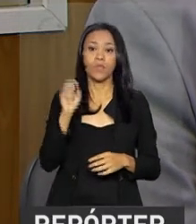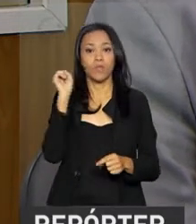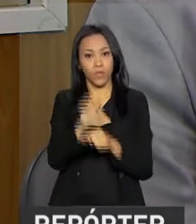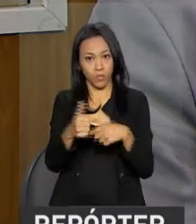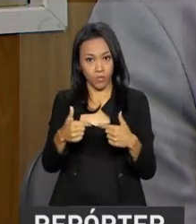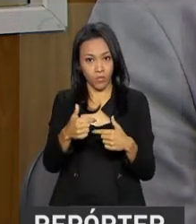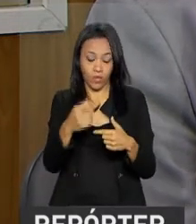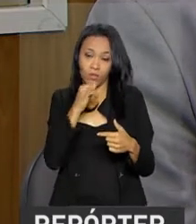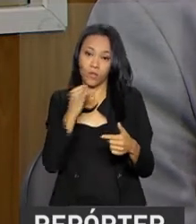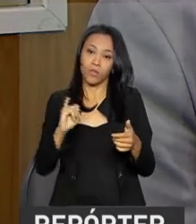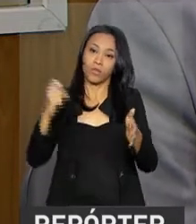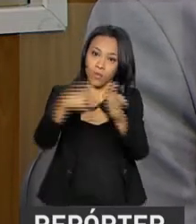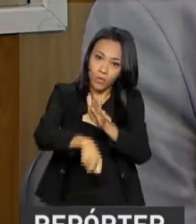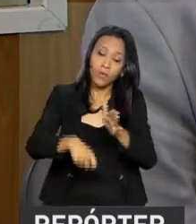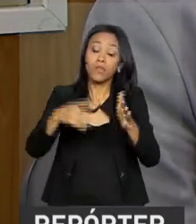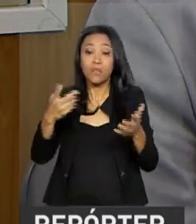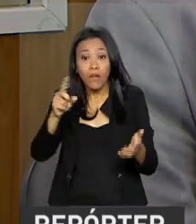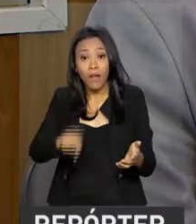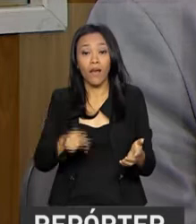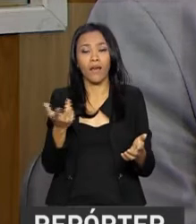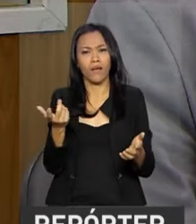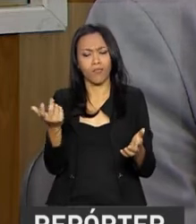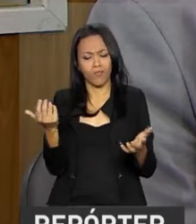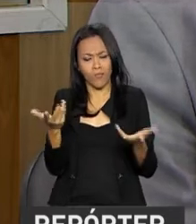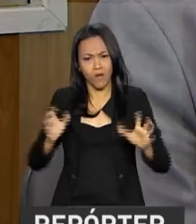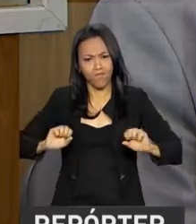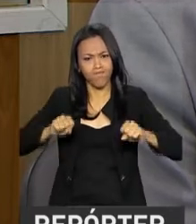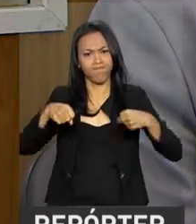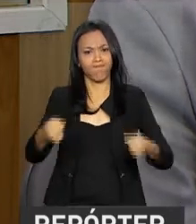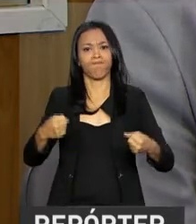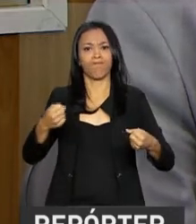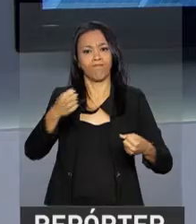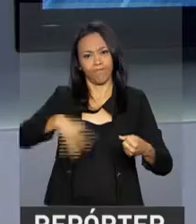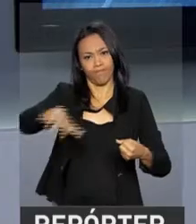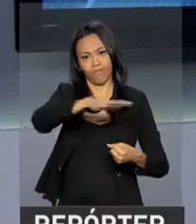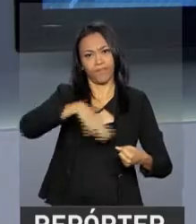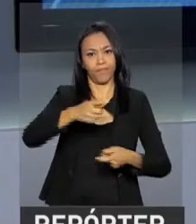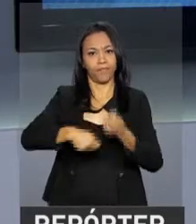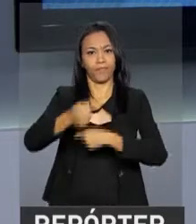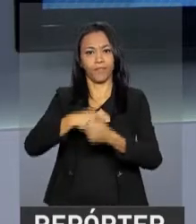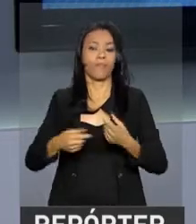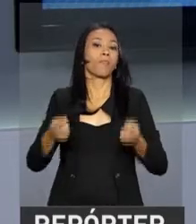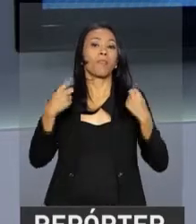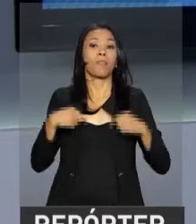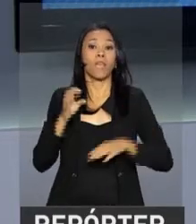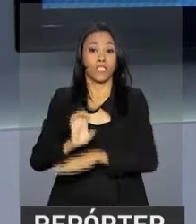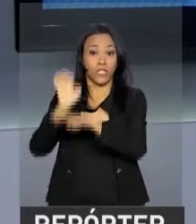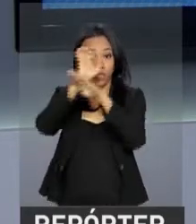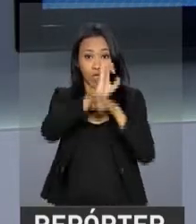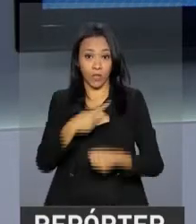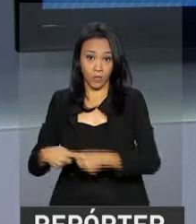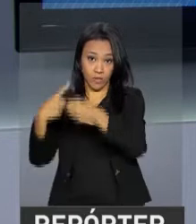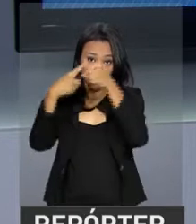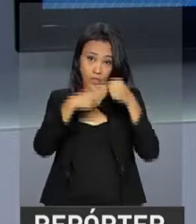enfim é uma potência econômica e um ativo um front de desenvolver estados e municípios onde